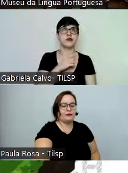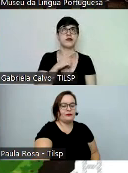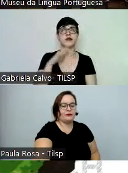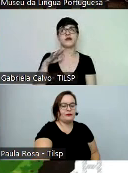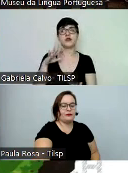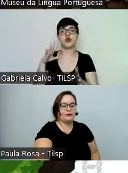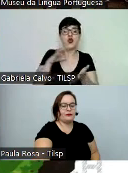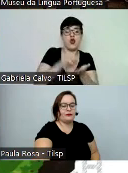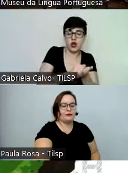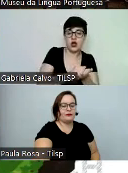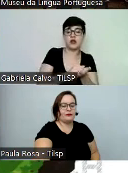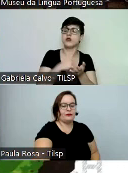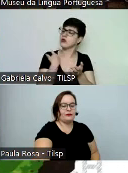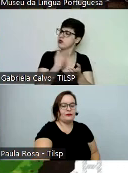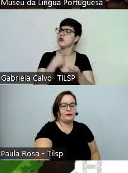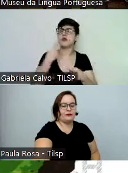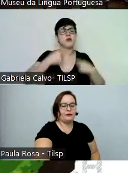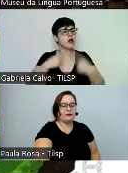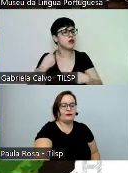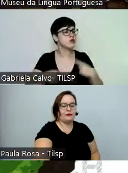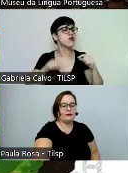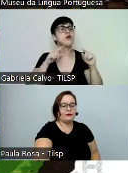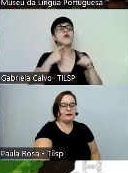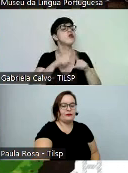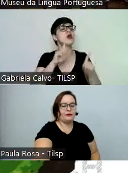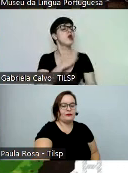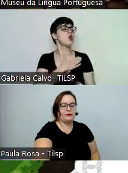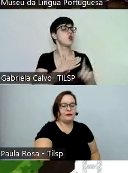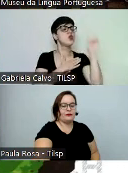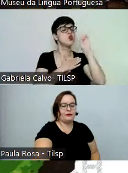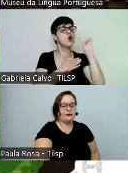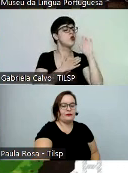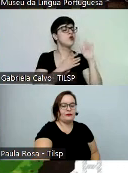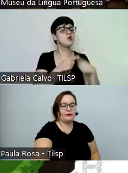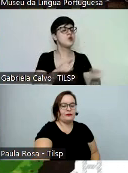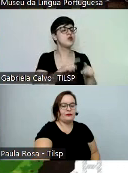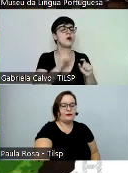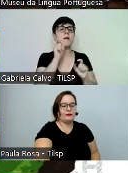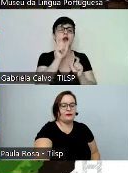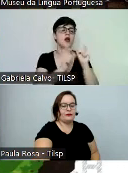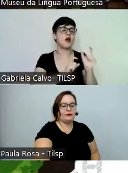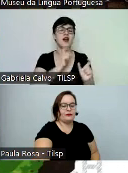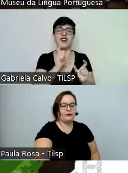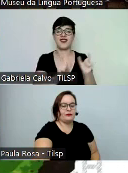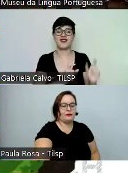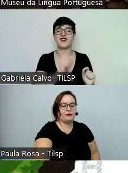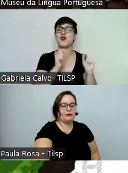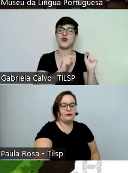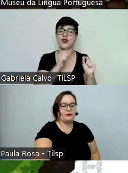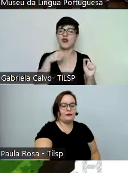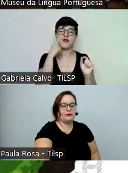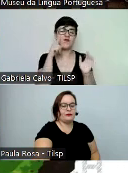a gente quer comentar esse debate incentivar esse debate e promover a reflexão sobre as palavras do próprio e no nacional